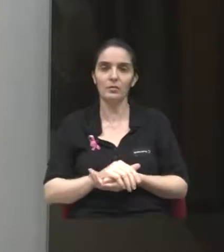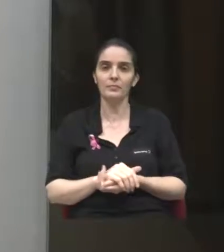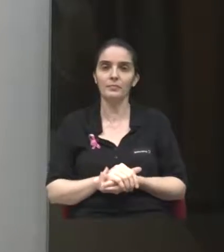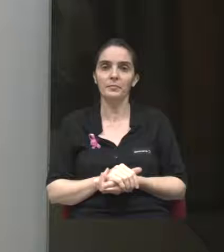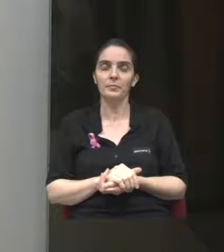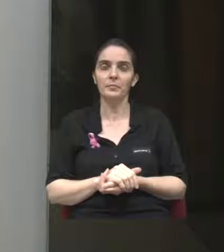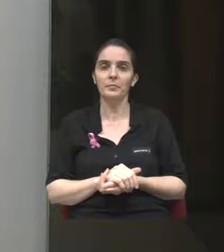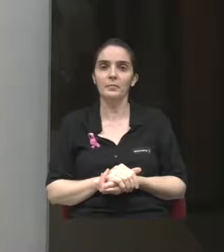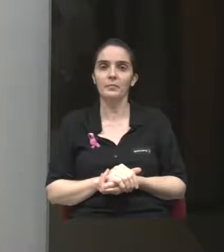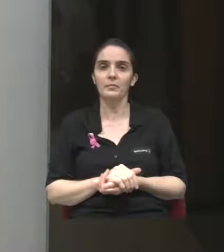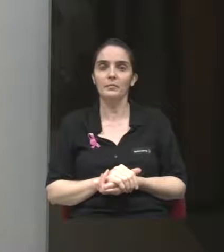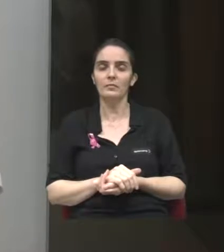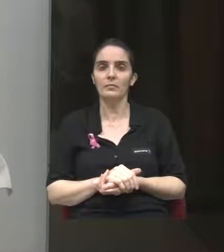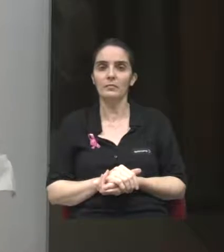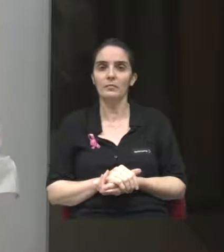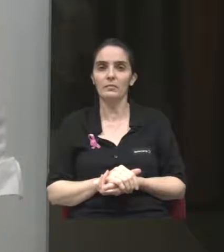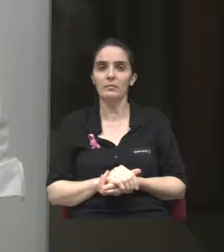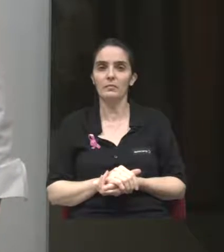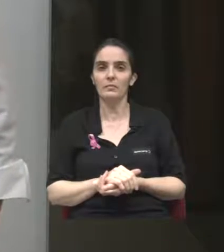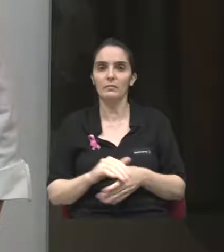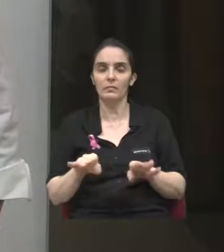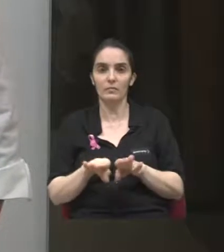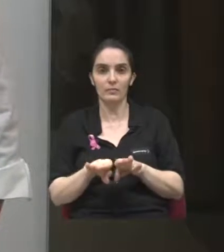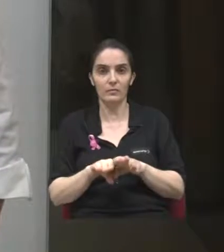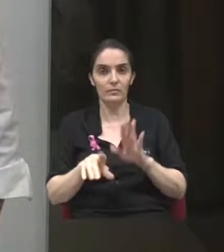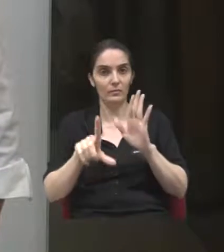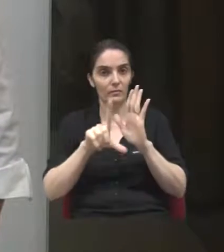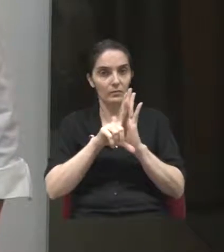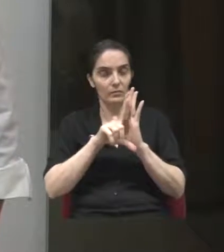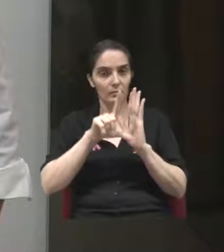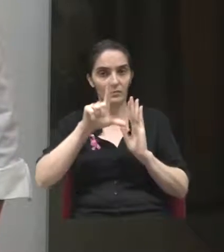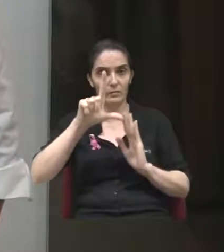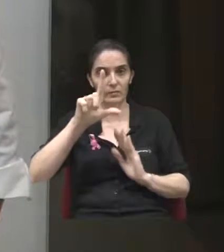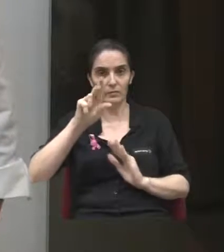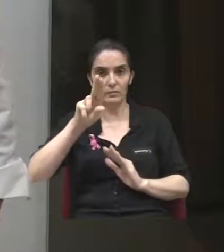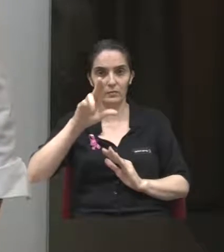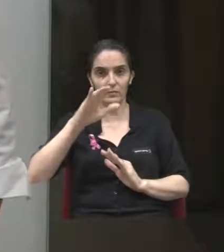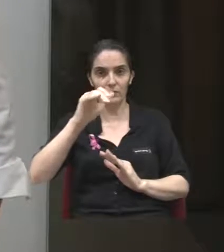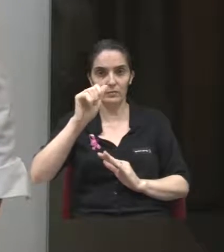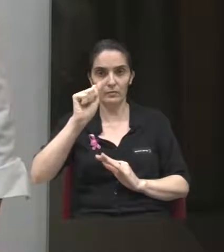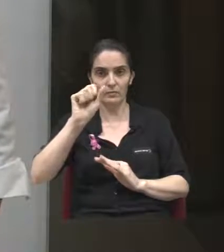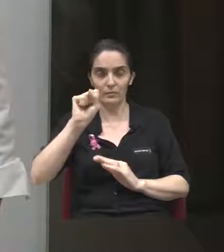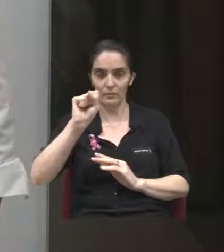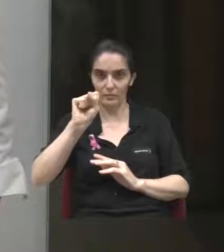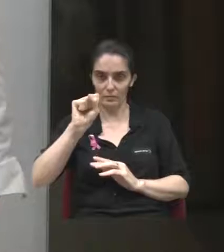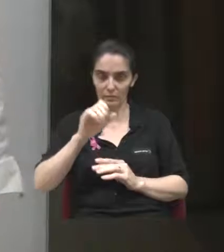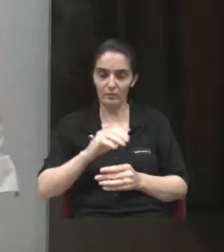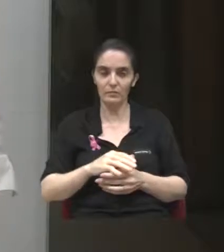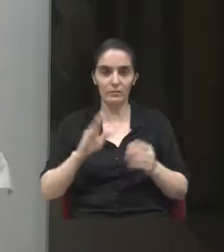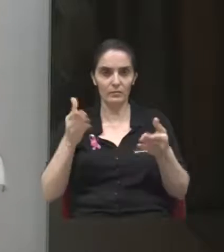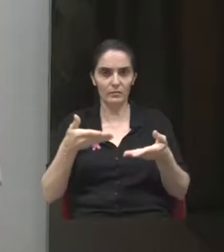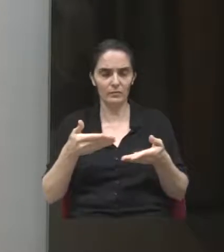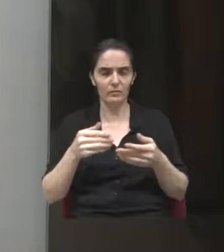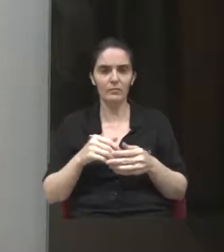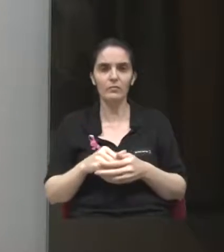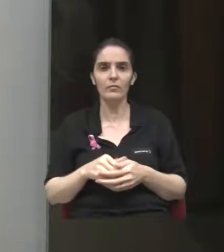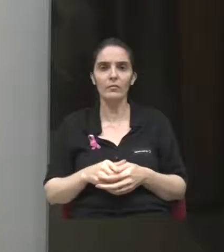tenho que dizer da Lei Lucas, que hoje já beira mais de 2